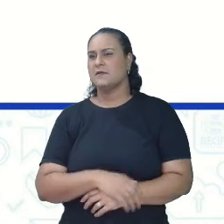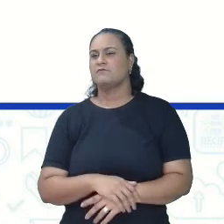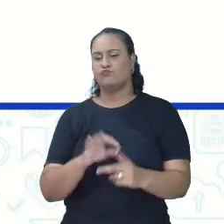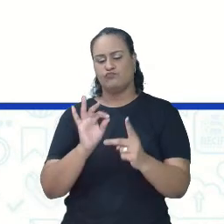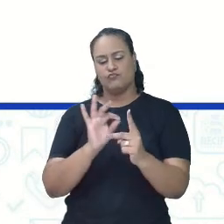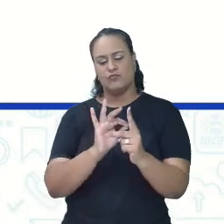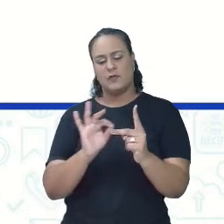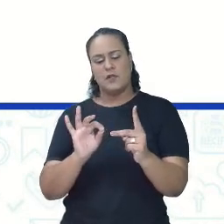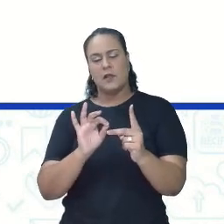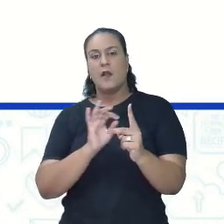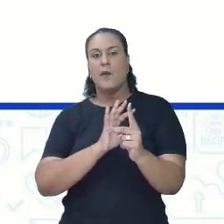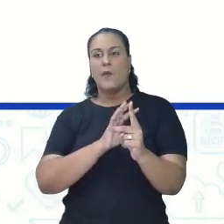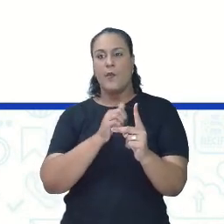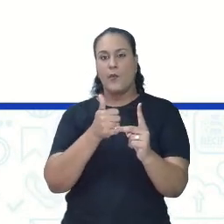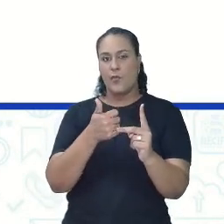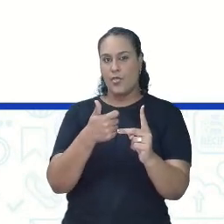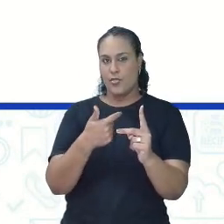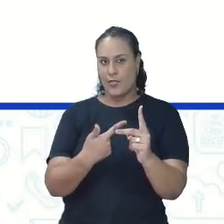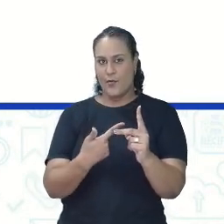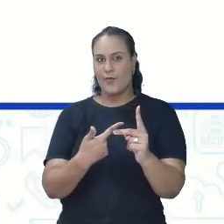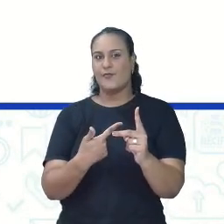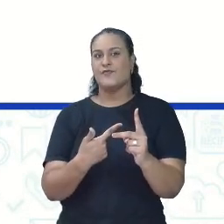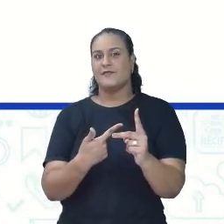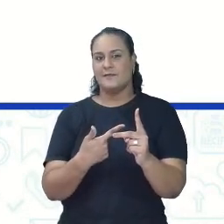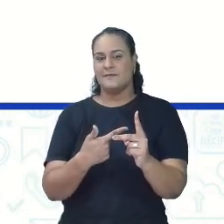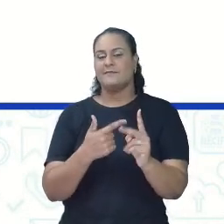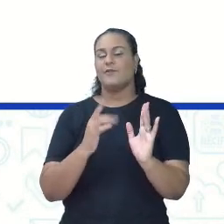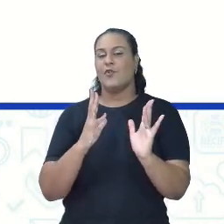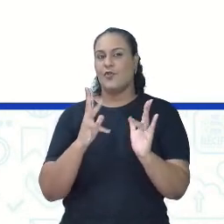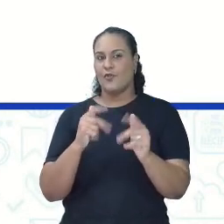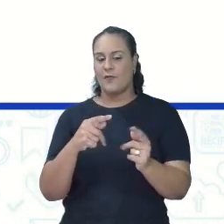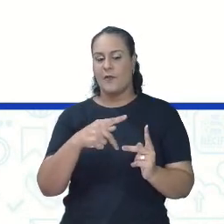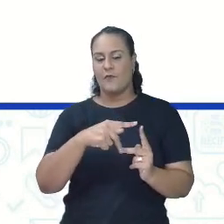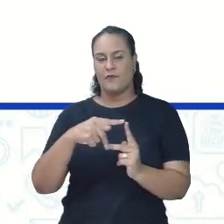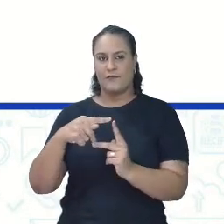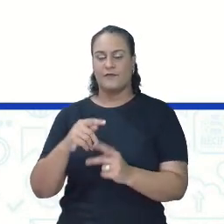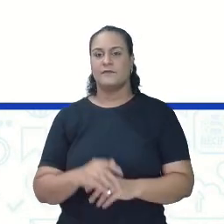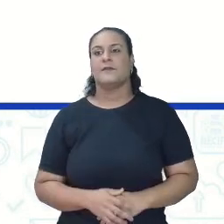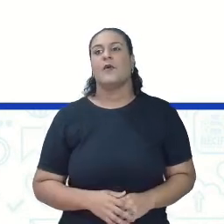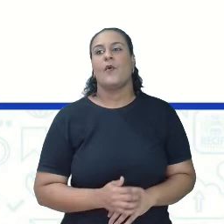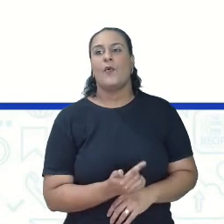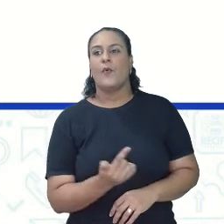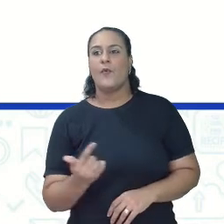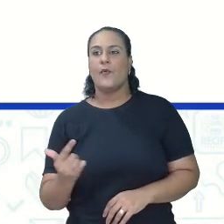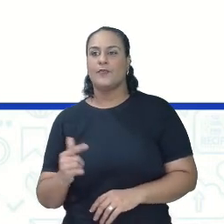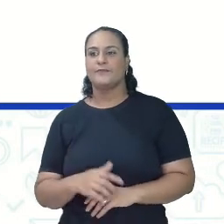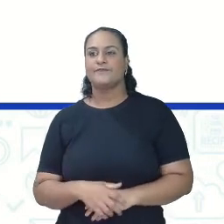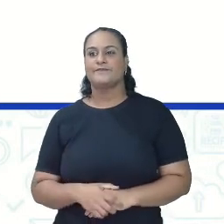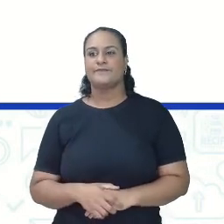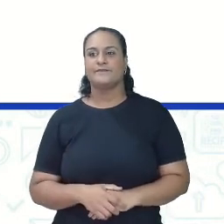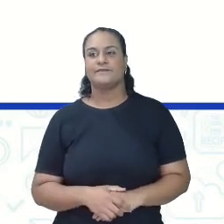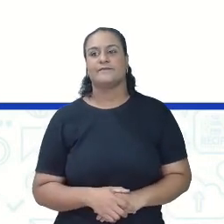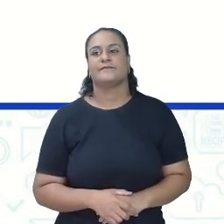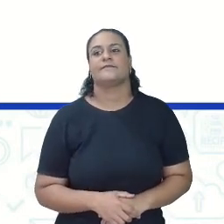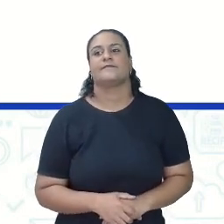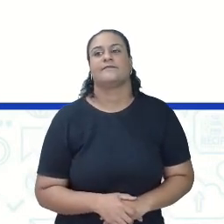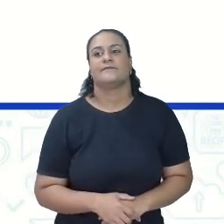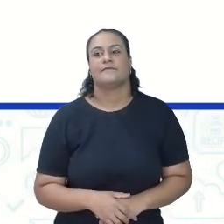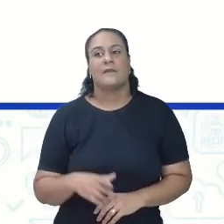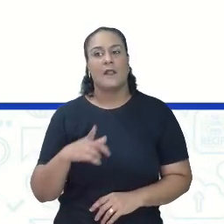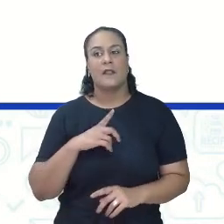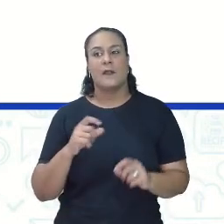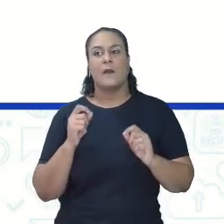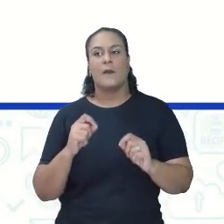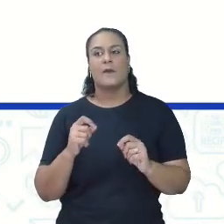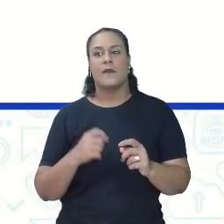embaixo com 12 cubinhos no total, beleza? Vamos ver outra maneira de perceber. Agora, eu estou compondo esse